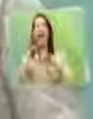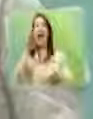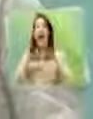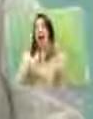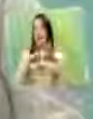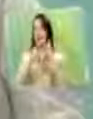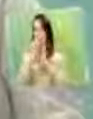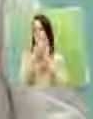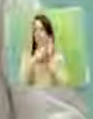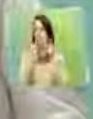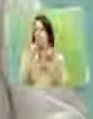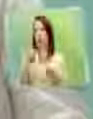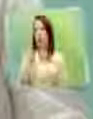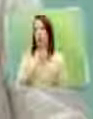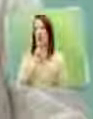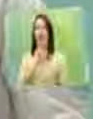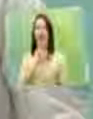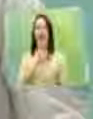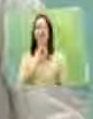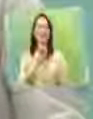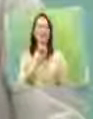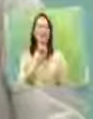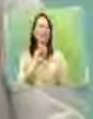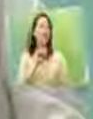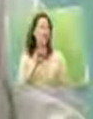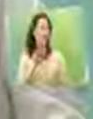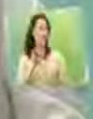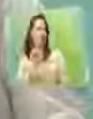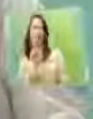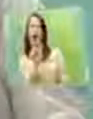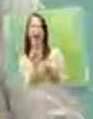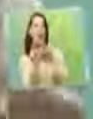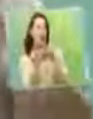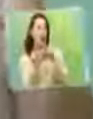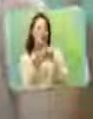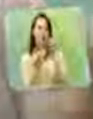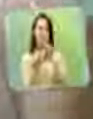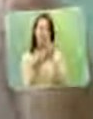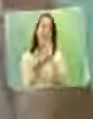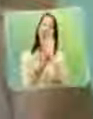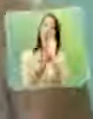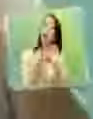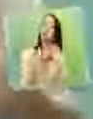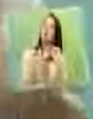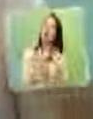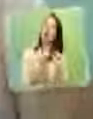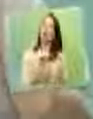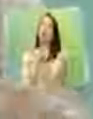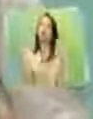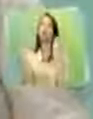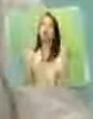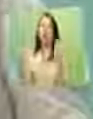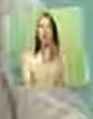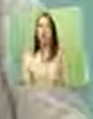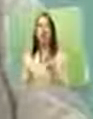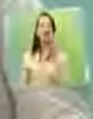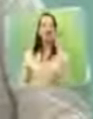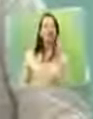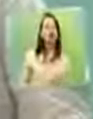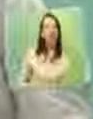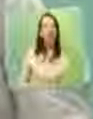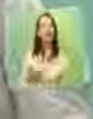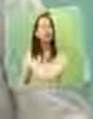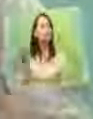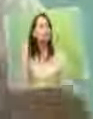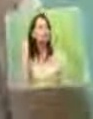cite o termo cidadania, mas fale de expansão de algum tipo de direito. Né? Uhum. E pode ser também comparando momentos distintos. Eu